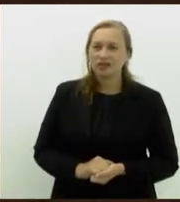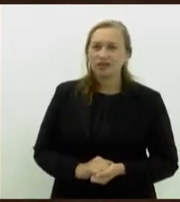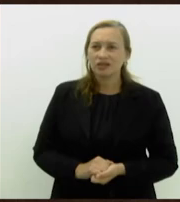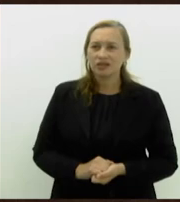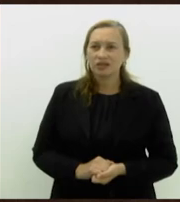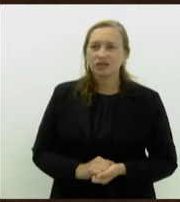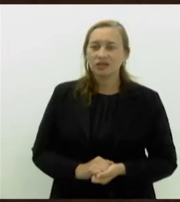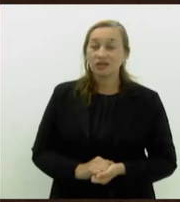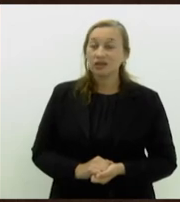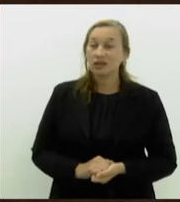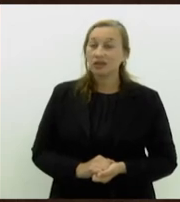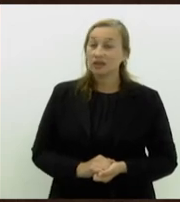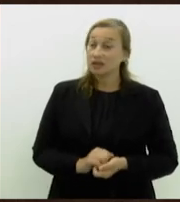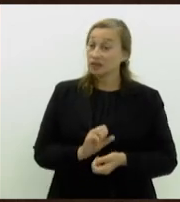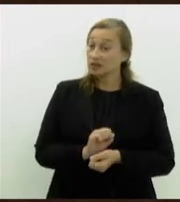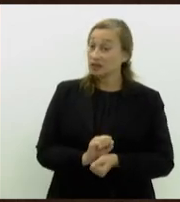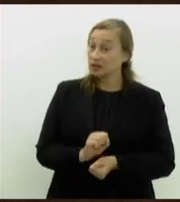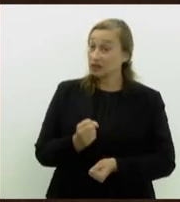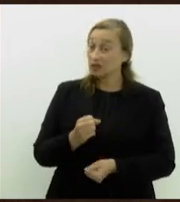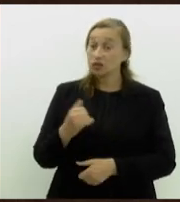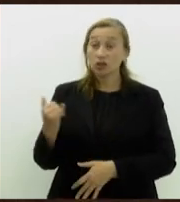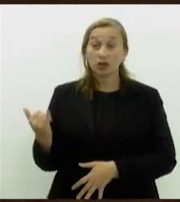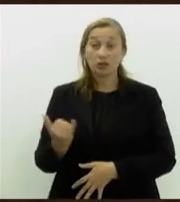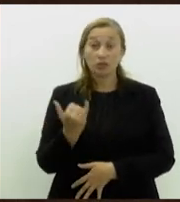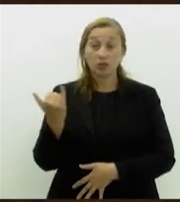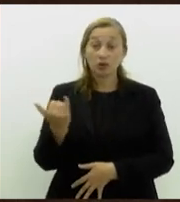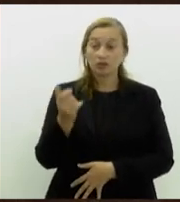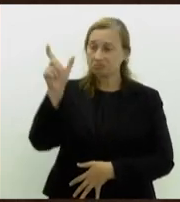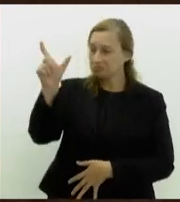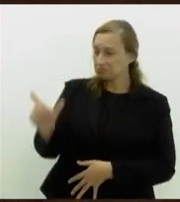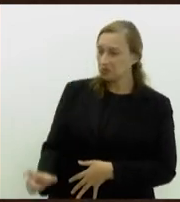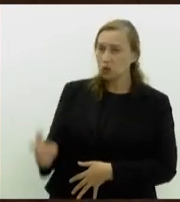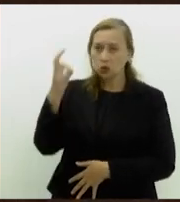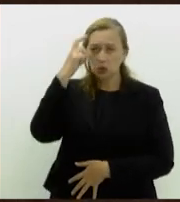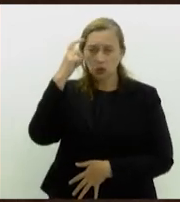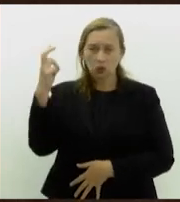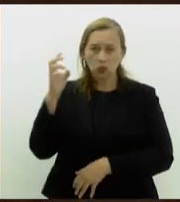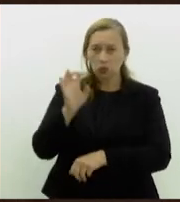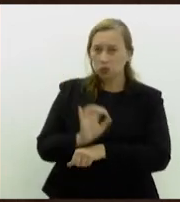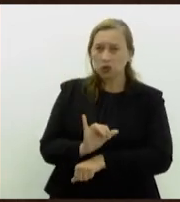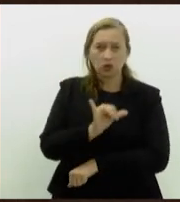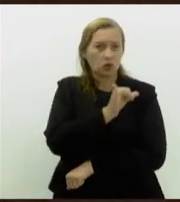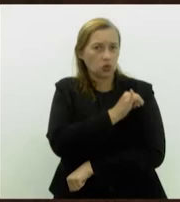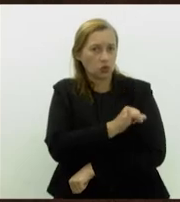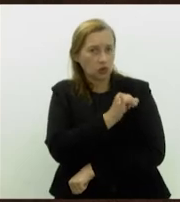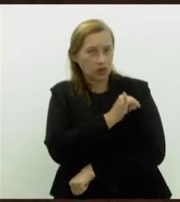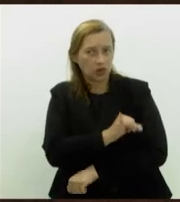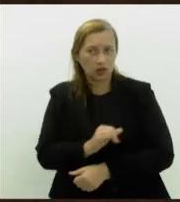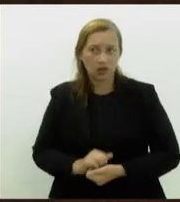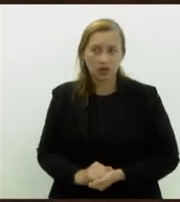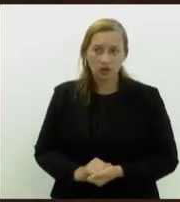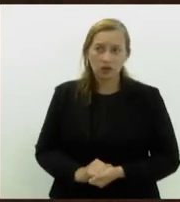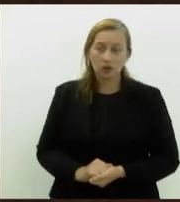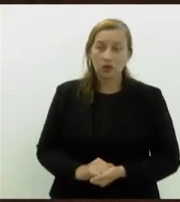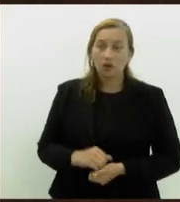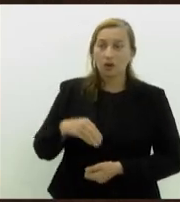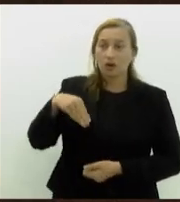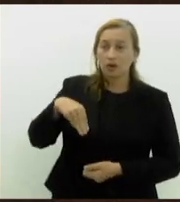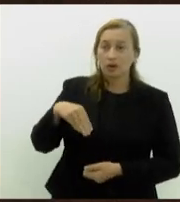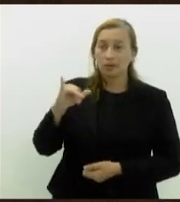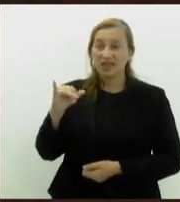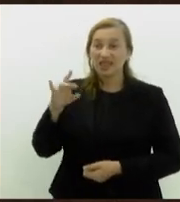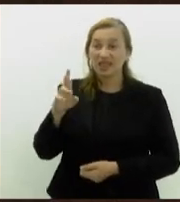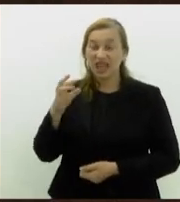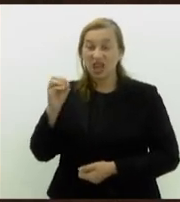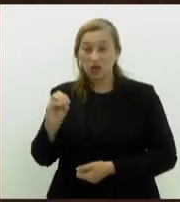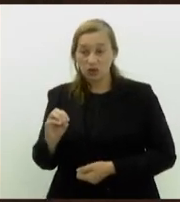da cultura como um todo do nosso estado do Rio de Janeiro, o mineiro